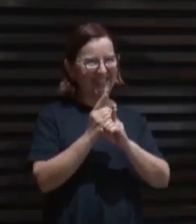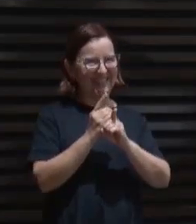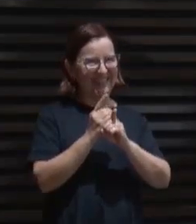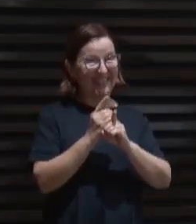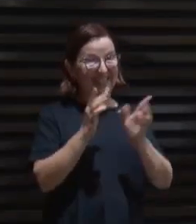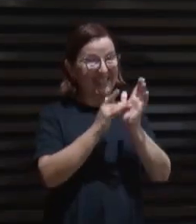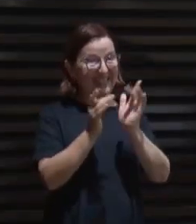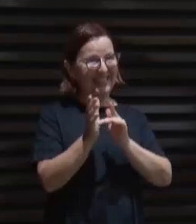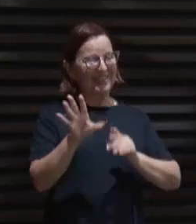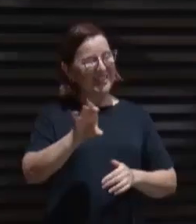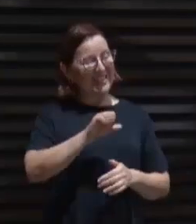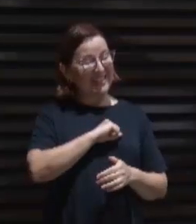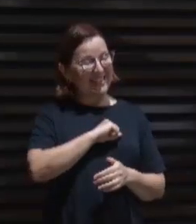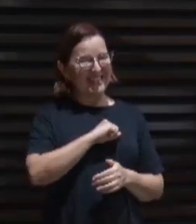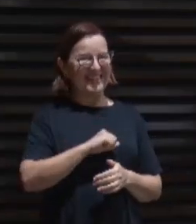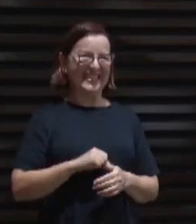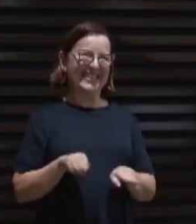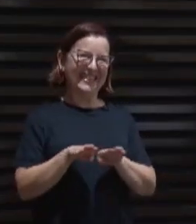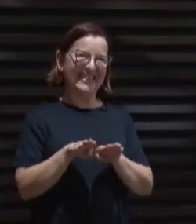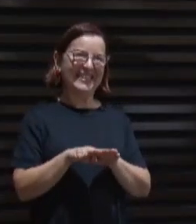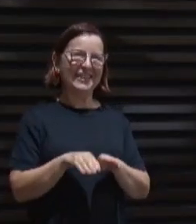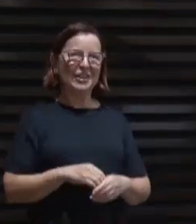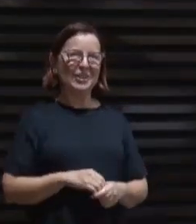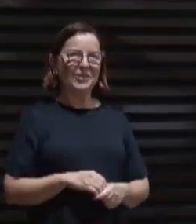amada de Jesus, amado de Jesus.